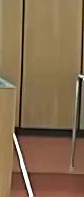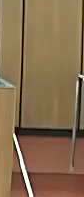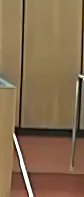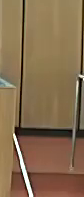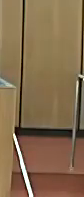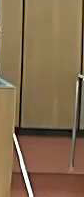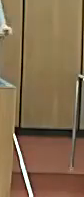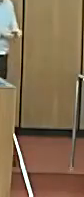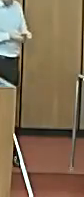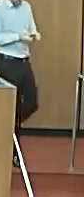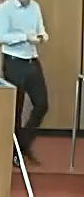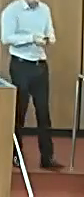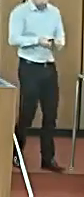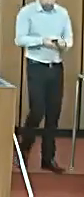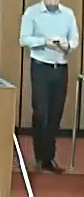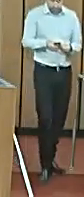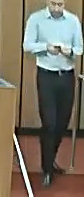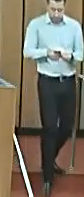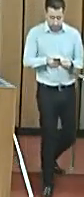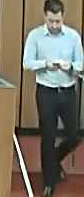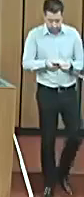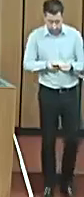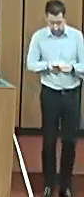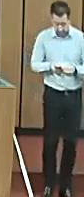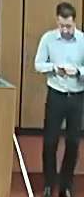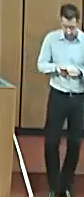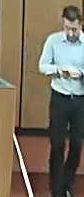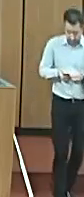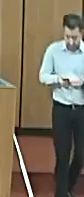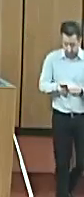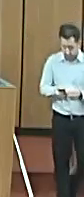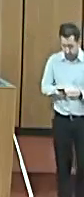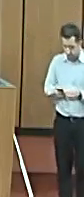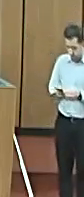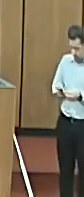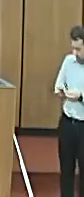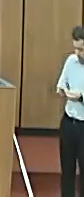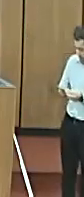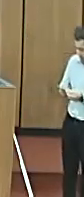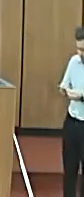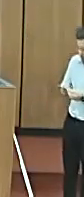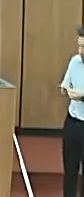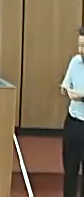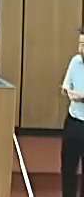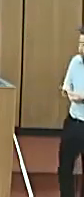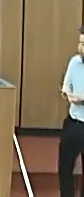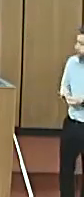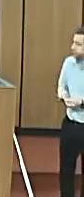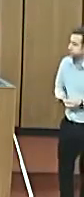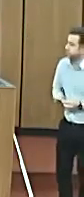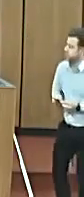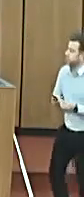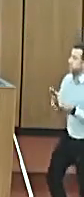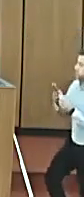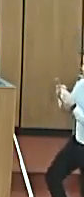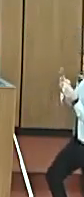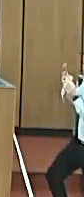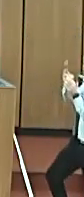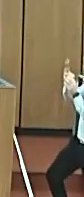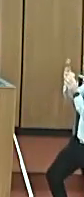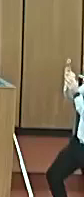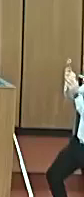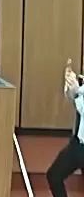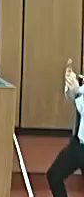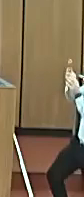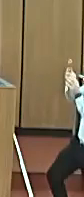quando fala classe fala classe da segurança pública eu não tô falando na classe do policial militar o chelsea virou dono da classe da segurança